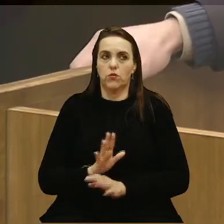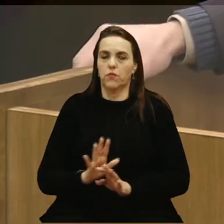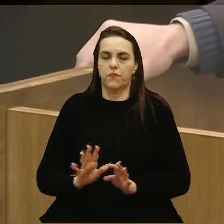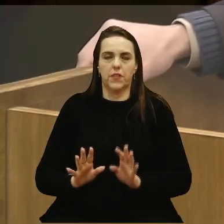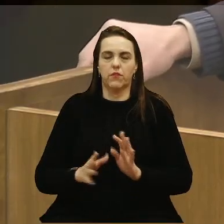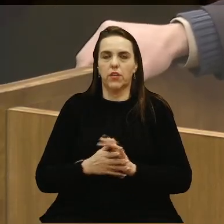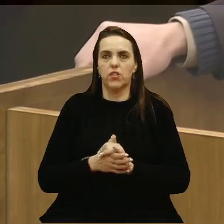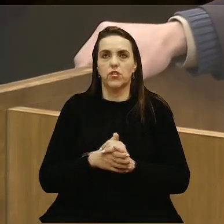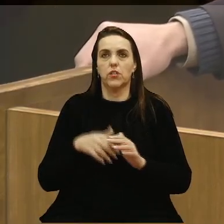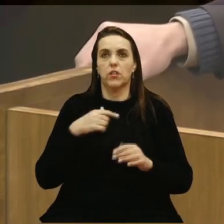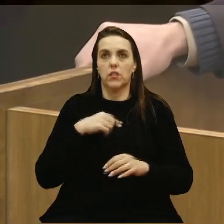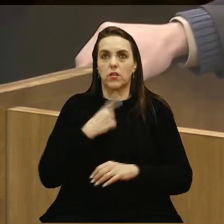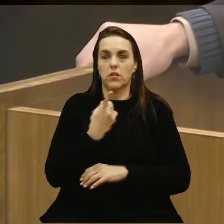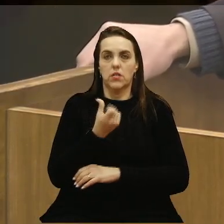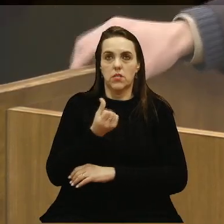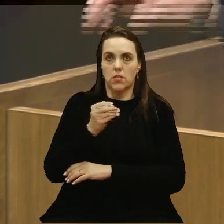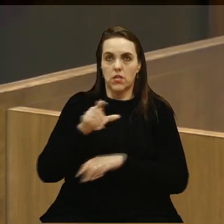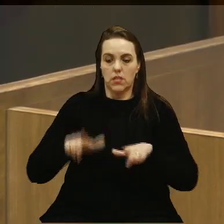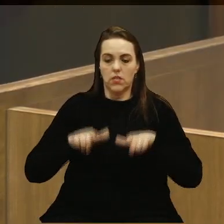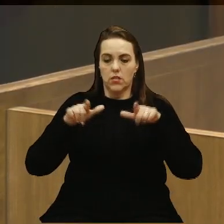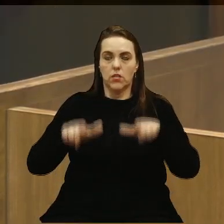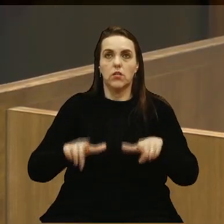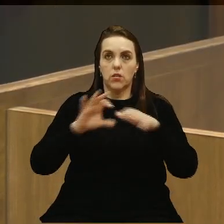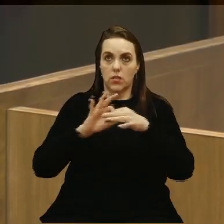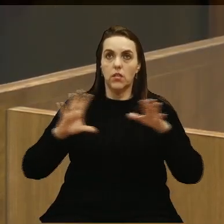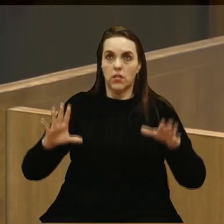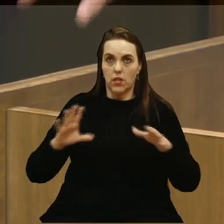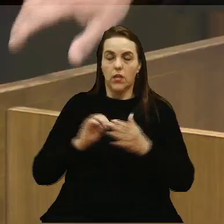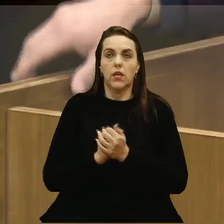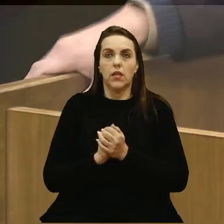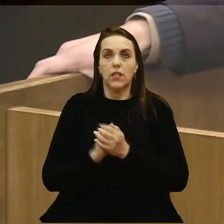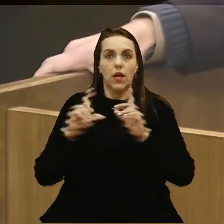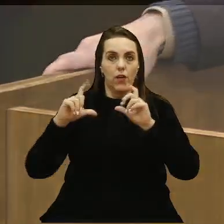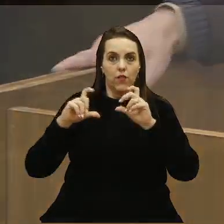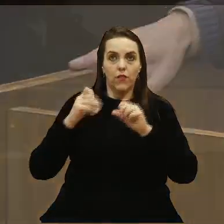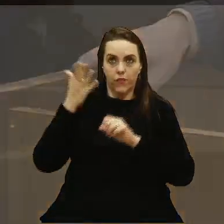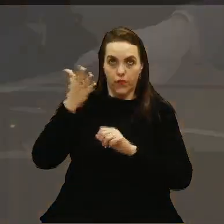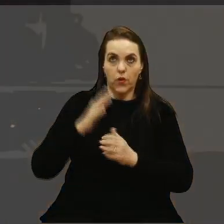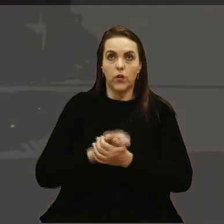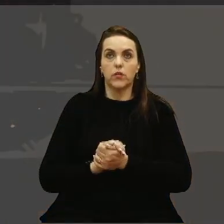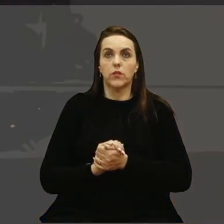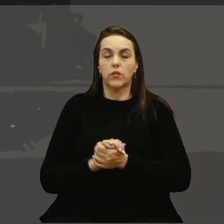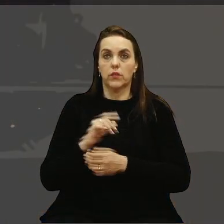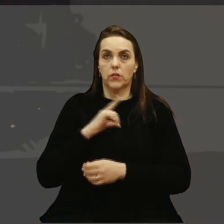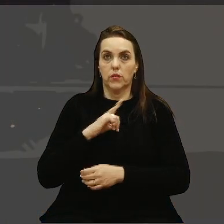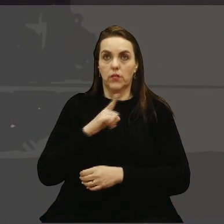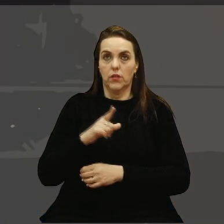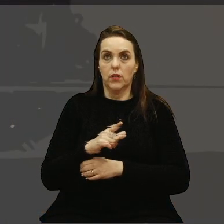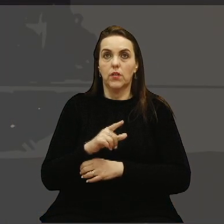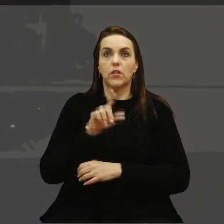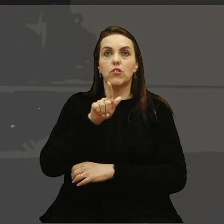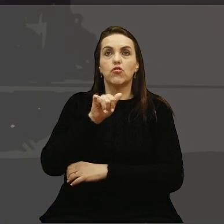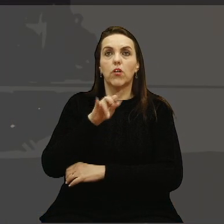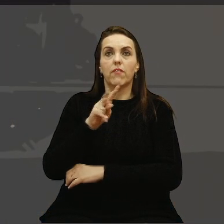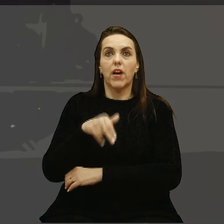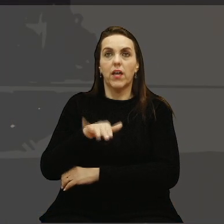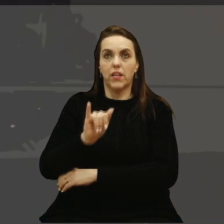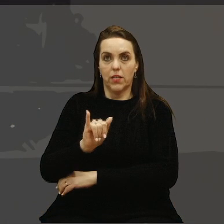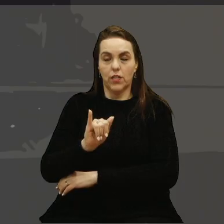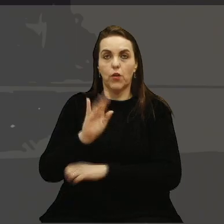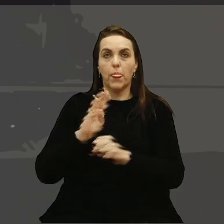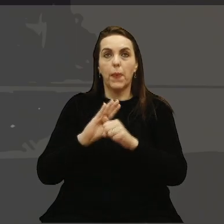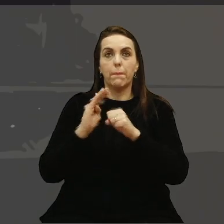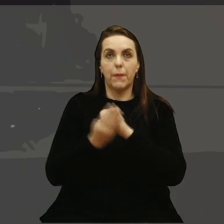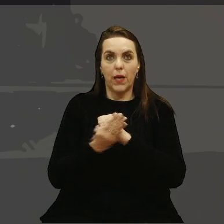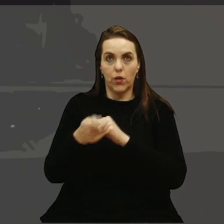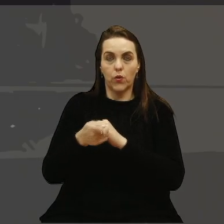160 certidões entregues. Ali nessa foto mostra ali juntamente com a família ali o Giovanni, bairro,